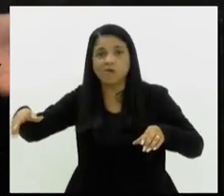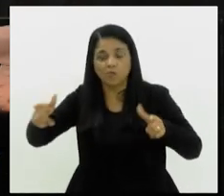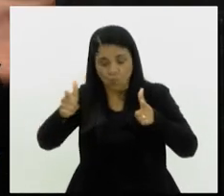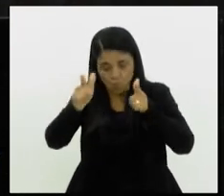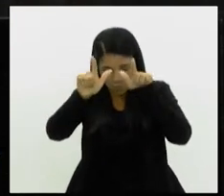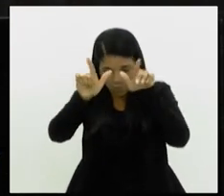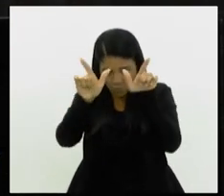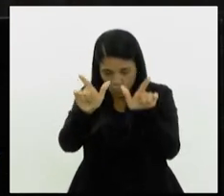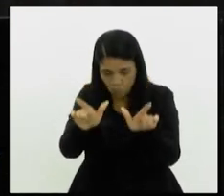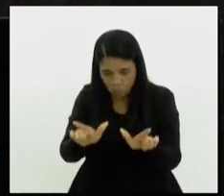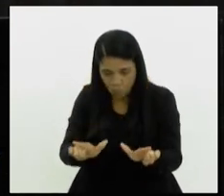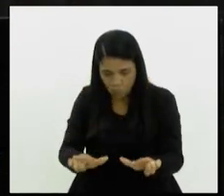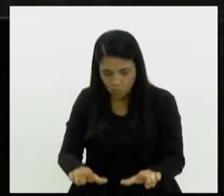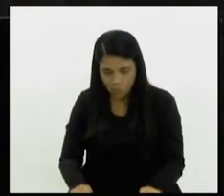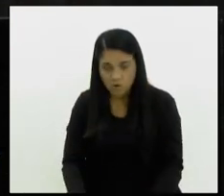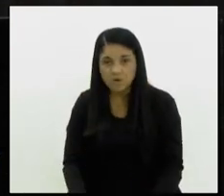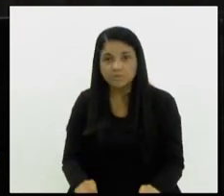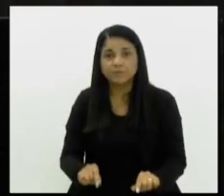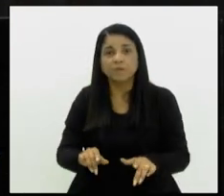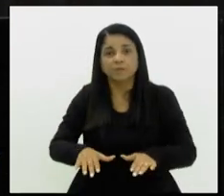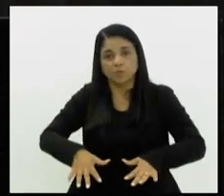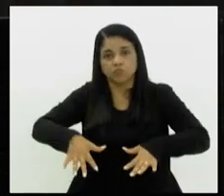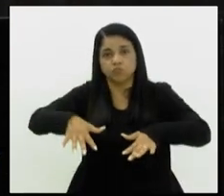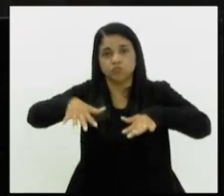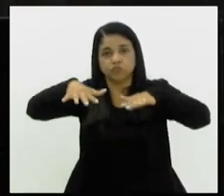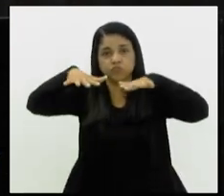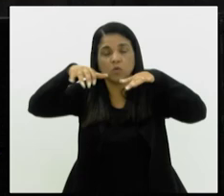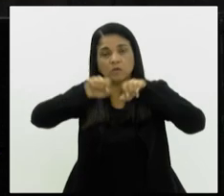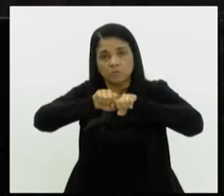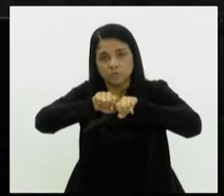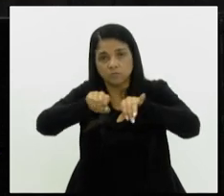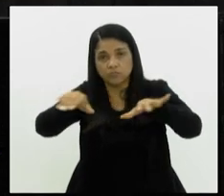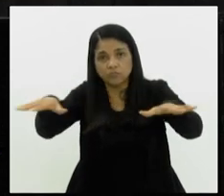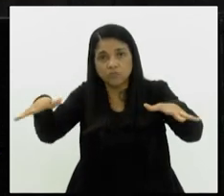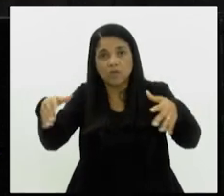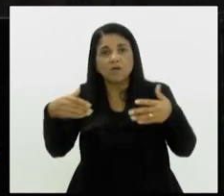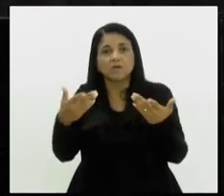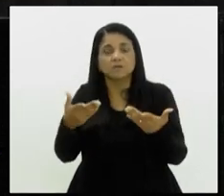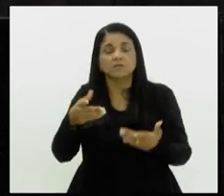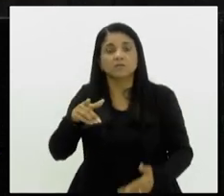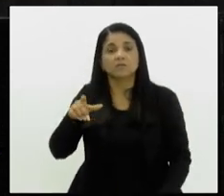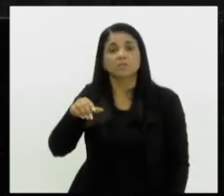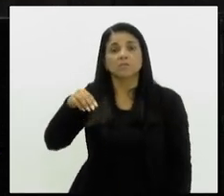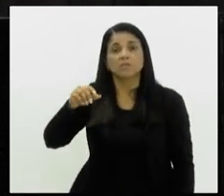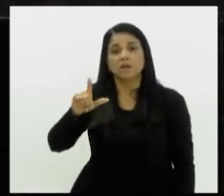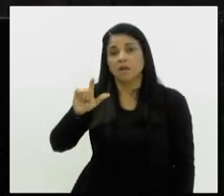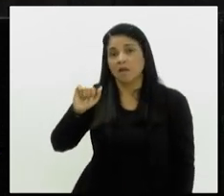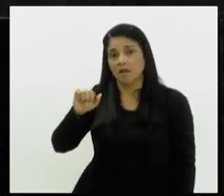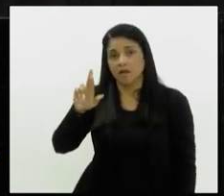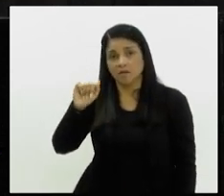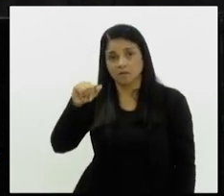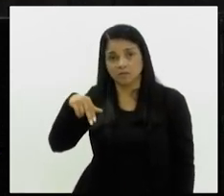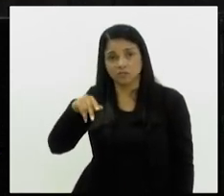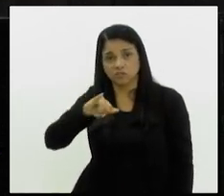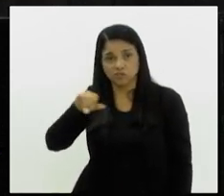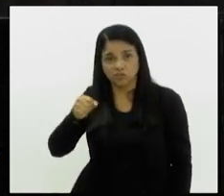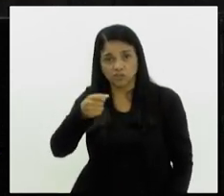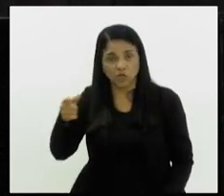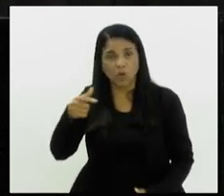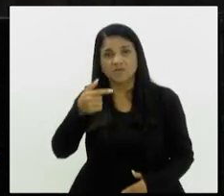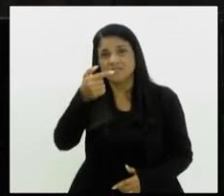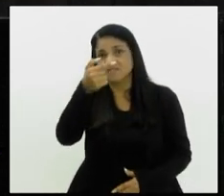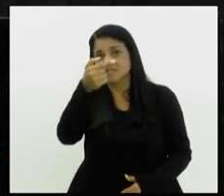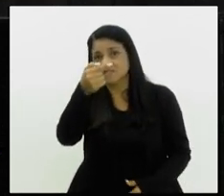esvaziar tudo, para depois encher, para depois distribuir. O sistema de Mandala Laranjal, no máximo, cabe 7